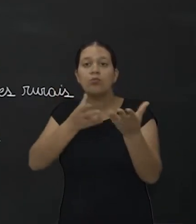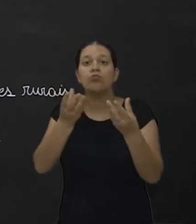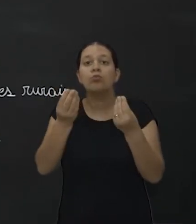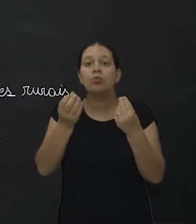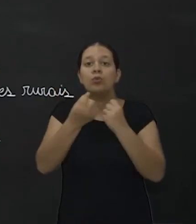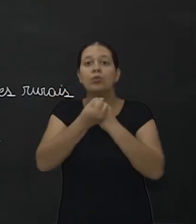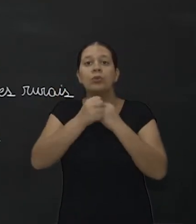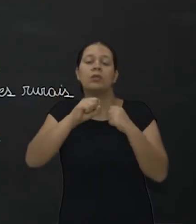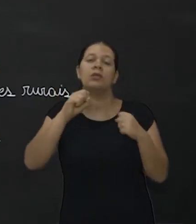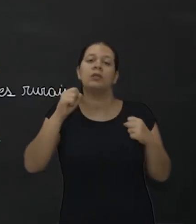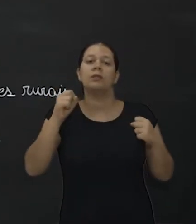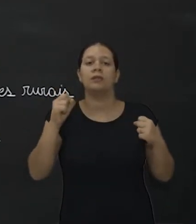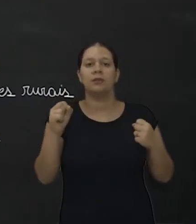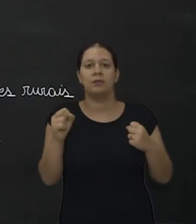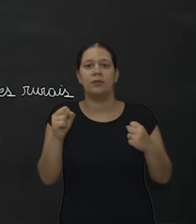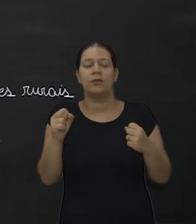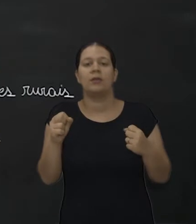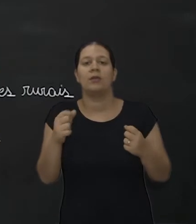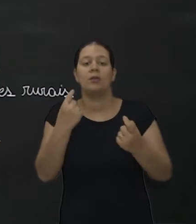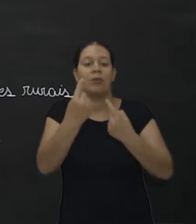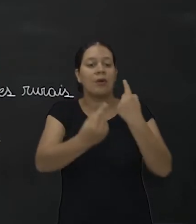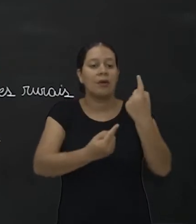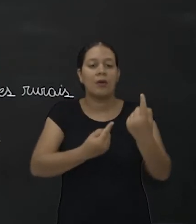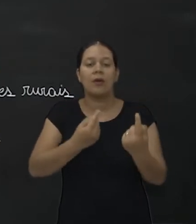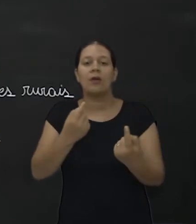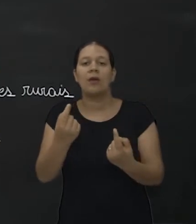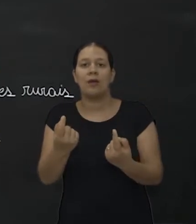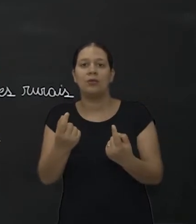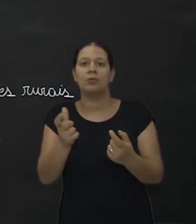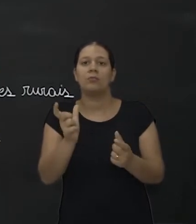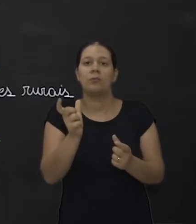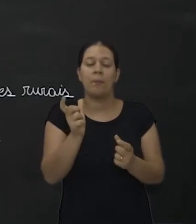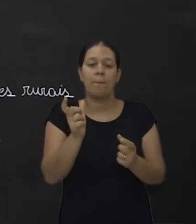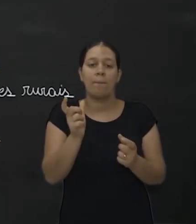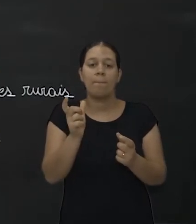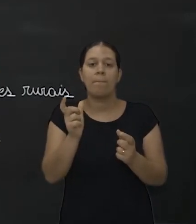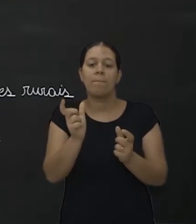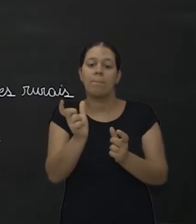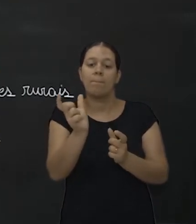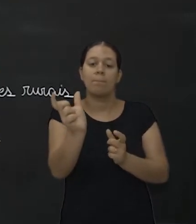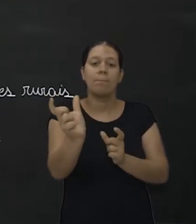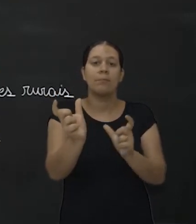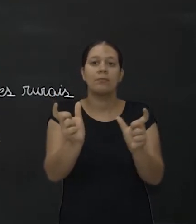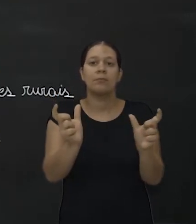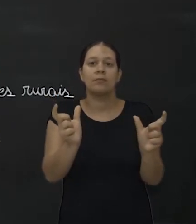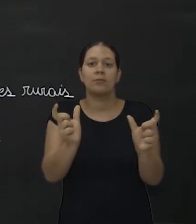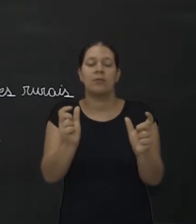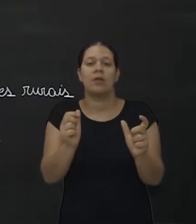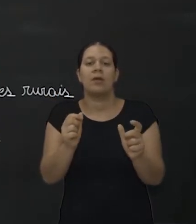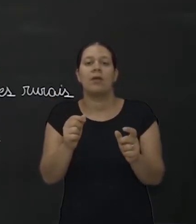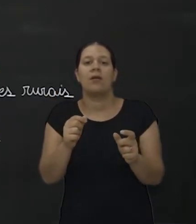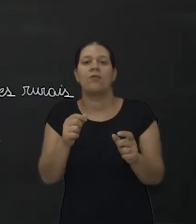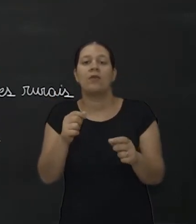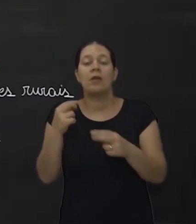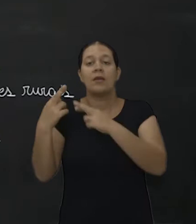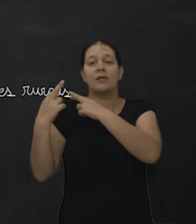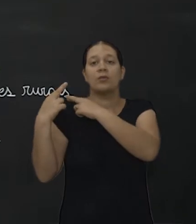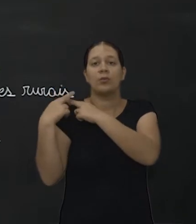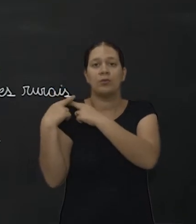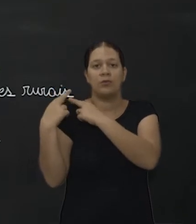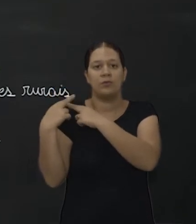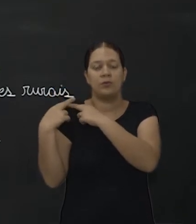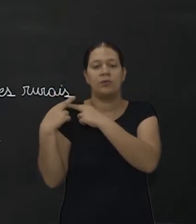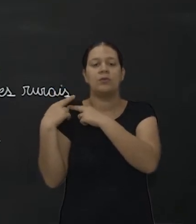portugueses atribuíam pedaços de terra desse tamanho aos chamados capitães donatários. Eles ficavam responsáveis